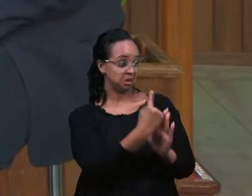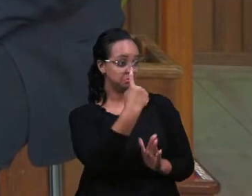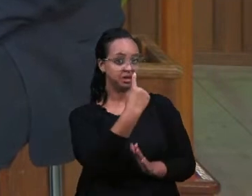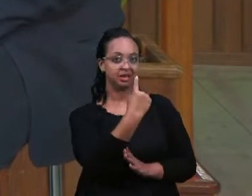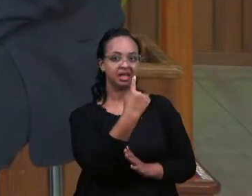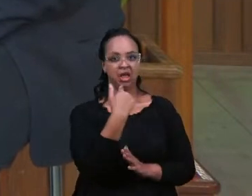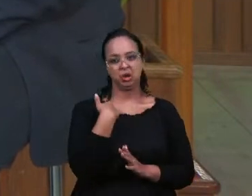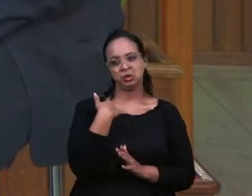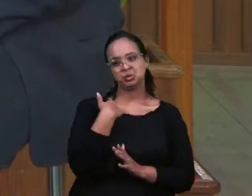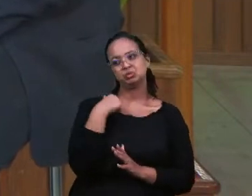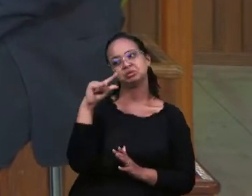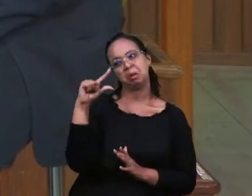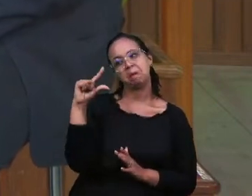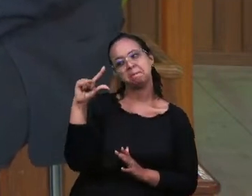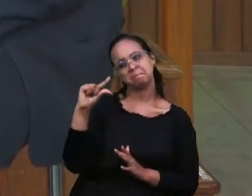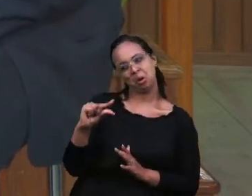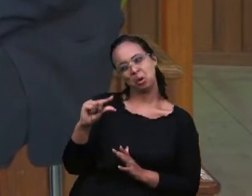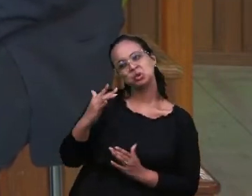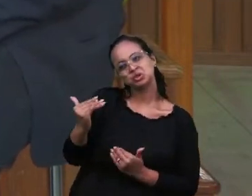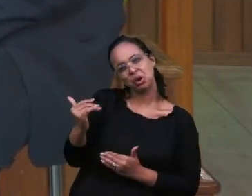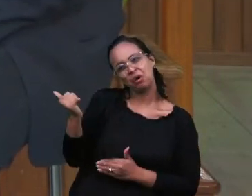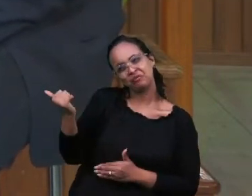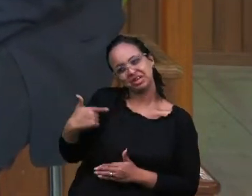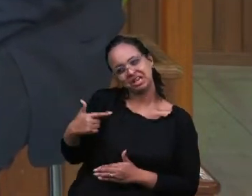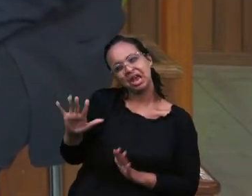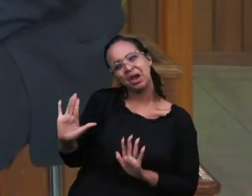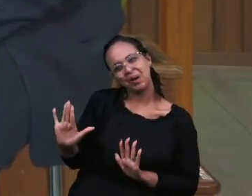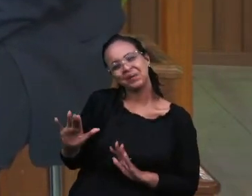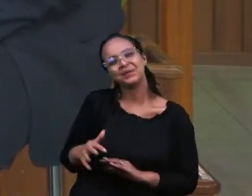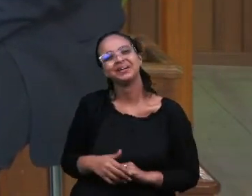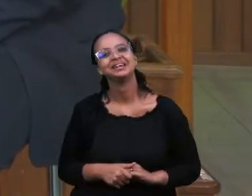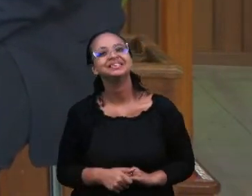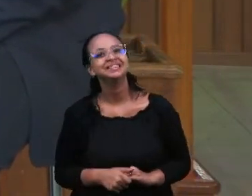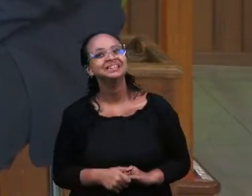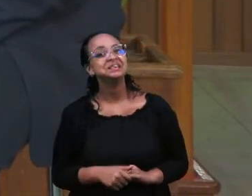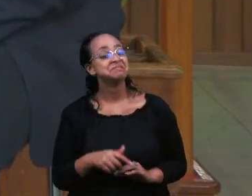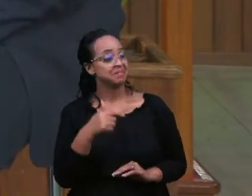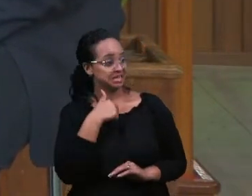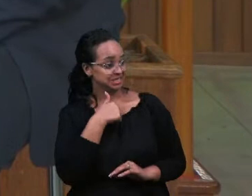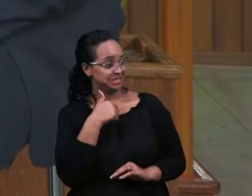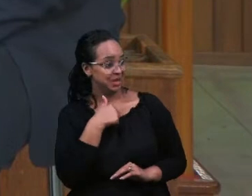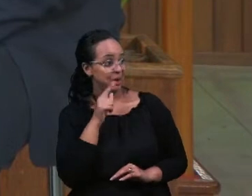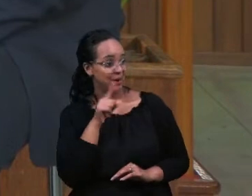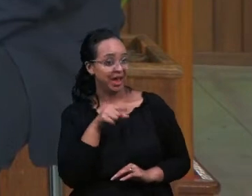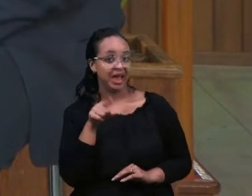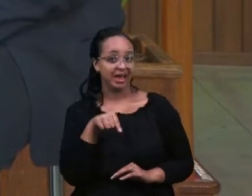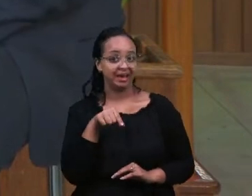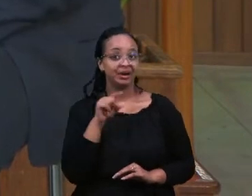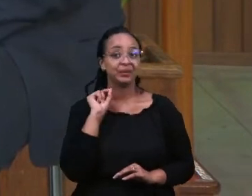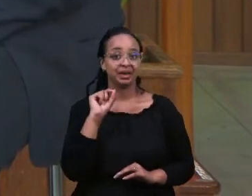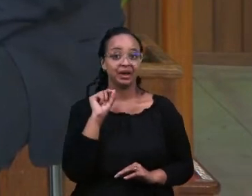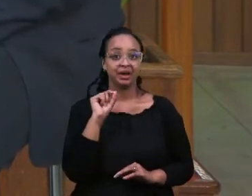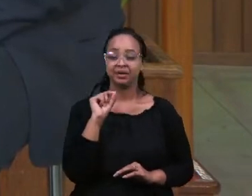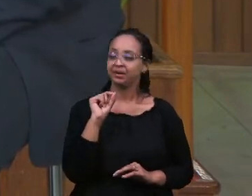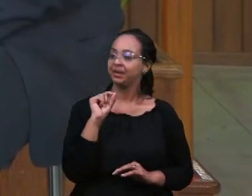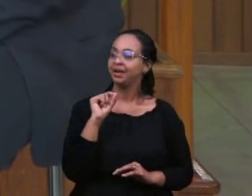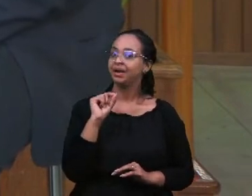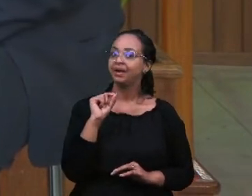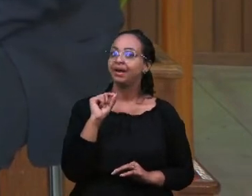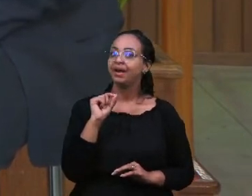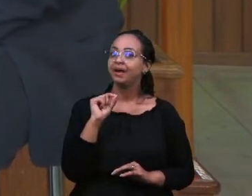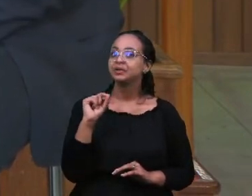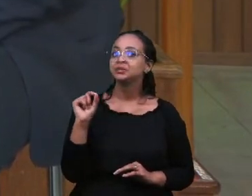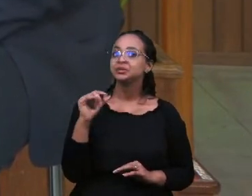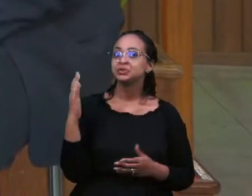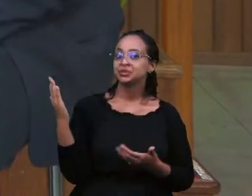pouquinho menos jovem que eu. É isso aí. Mas eu era jovem e eu estou tendo uma grande experiência aqui agora. Sempre